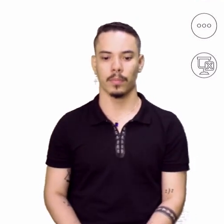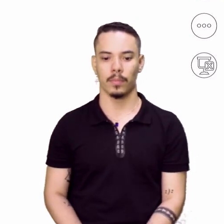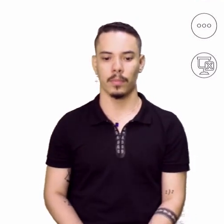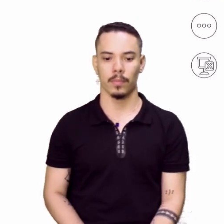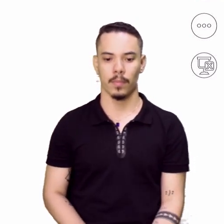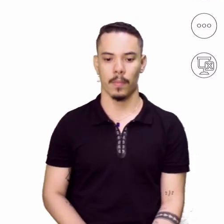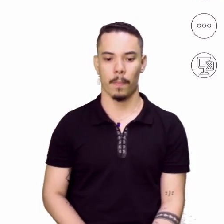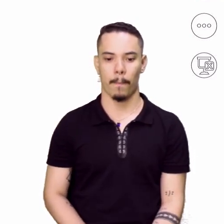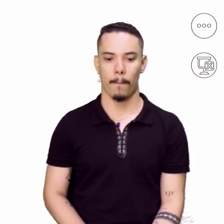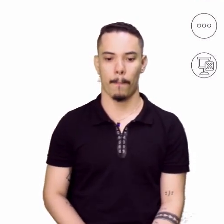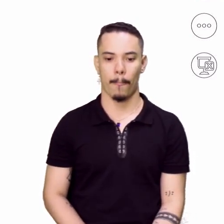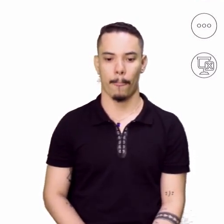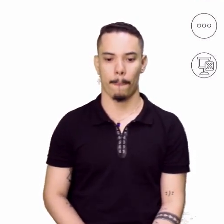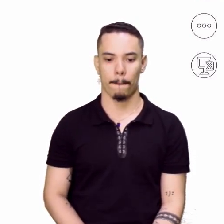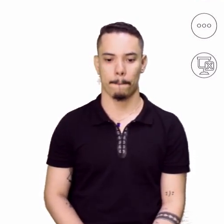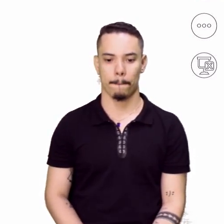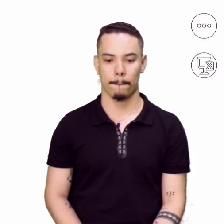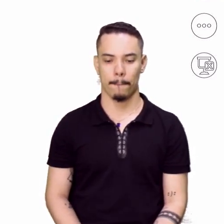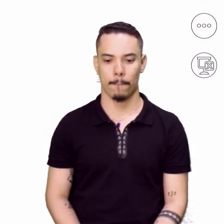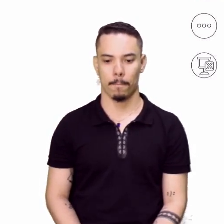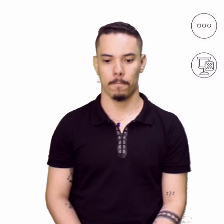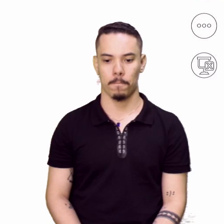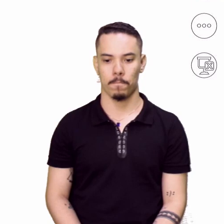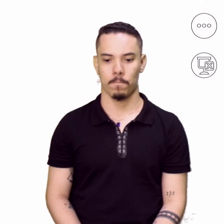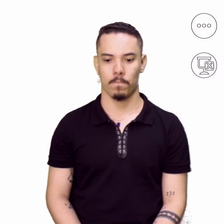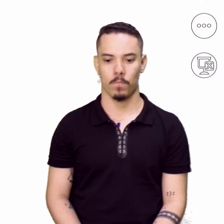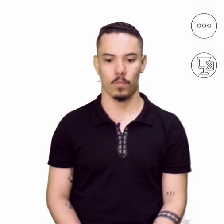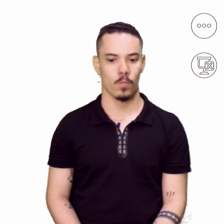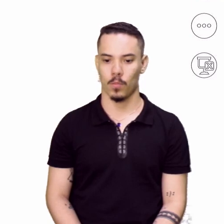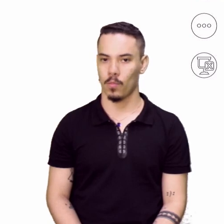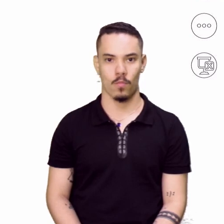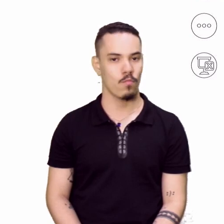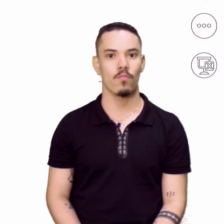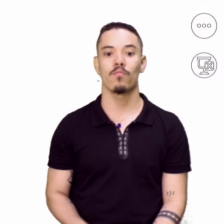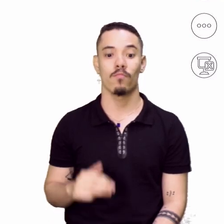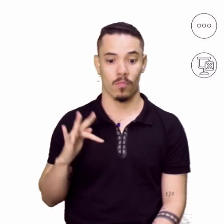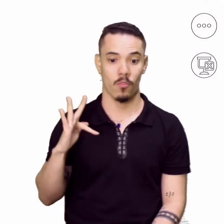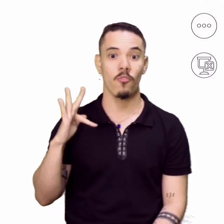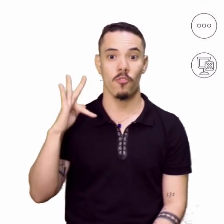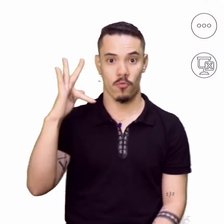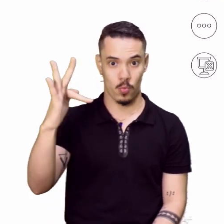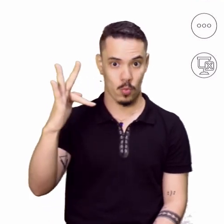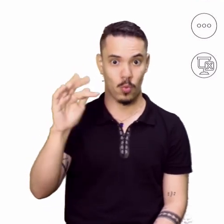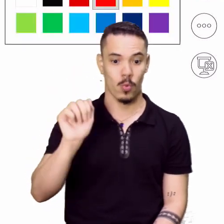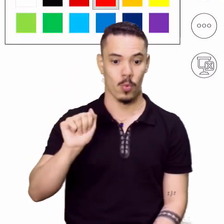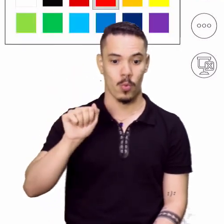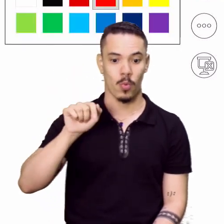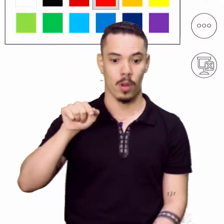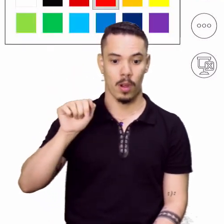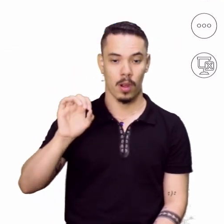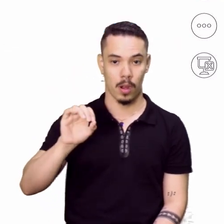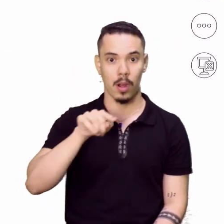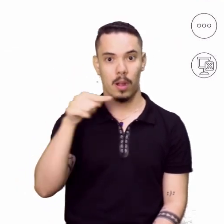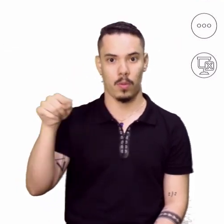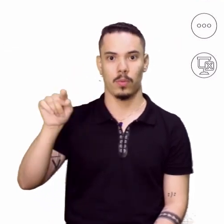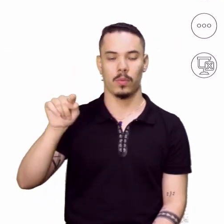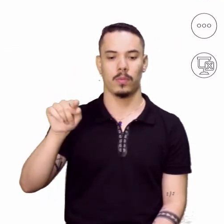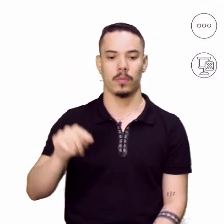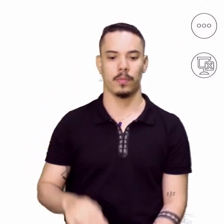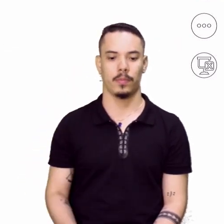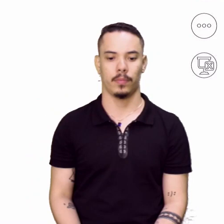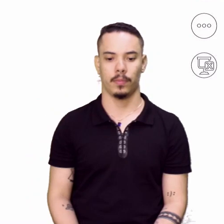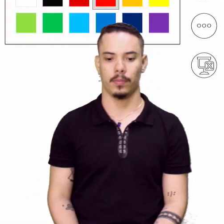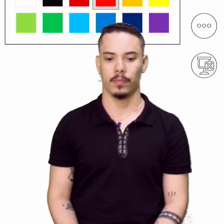ão tá não é com a m Não não é com ão beleza porque você tá falando de